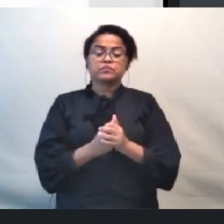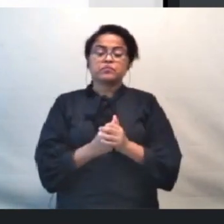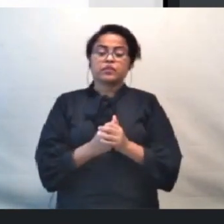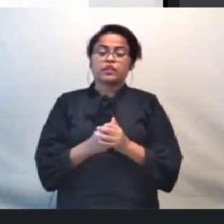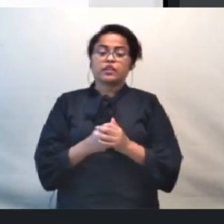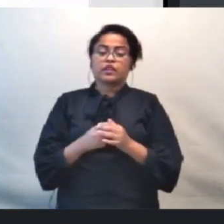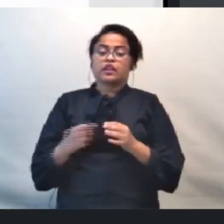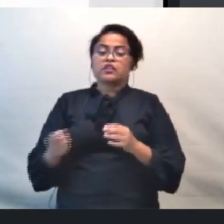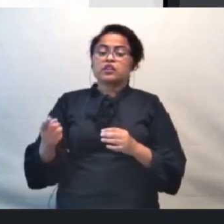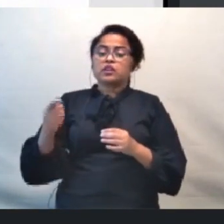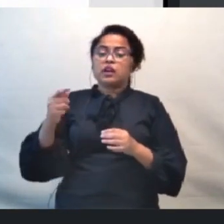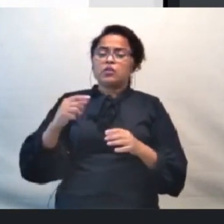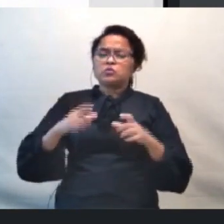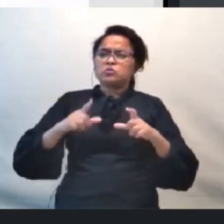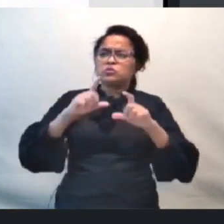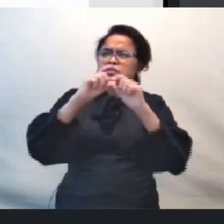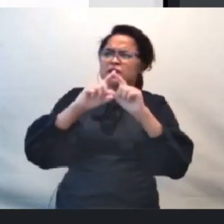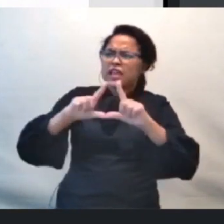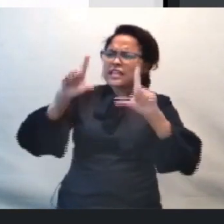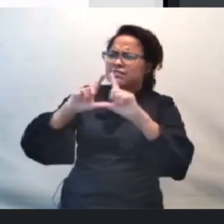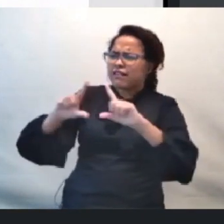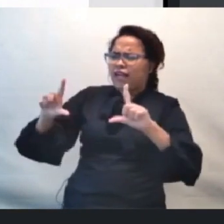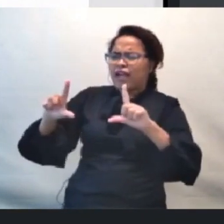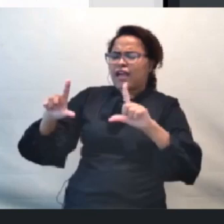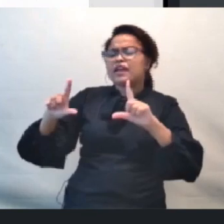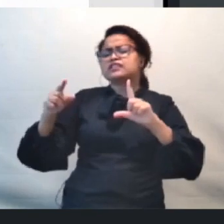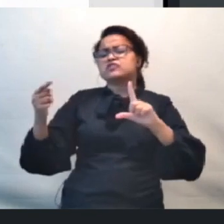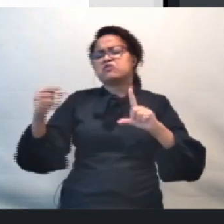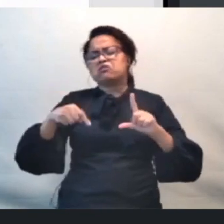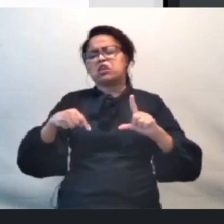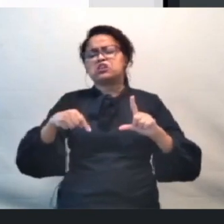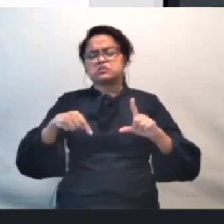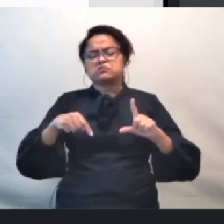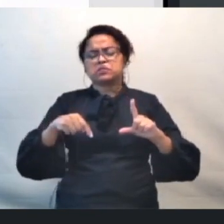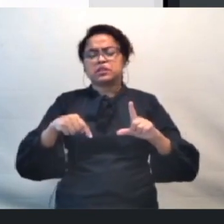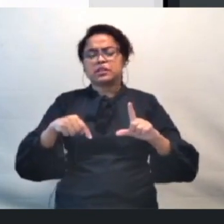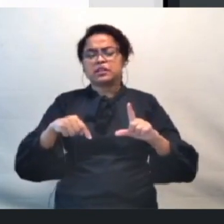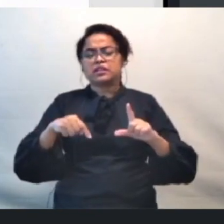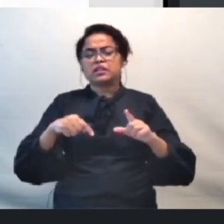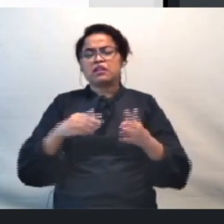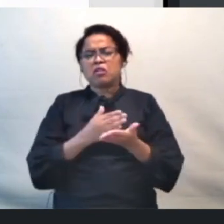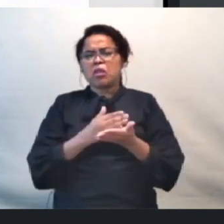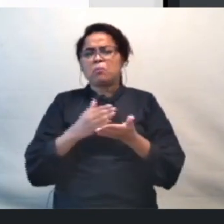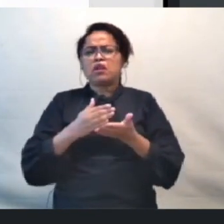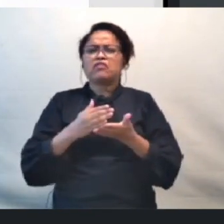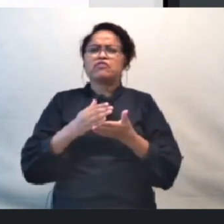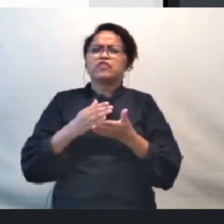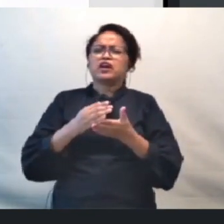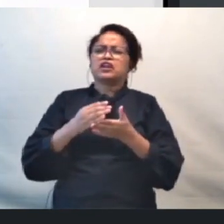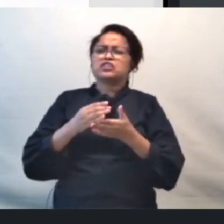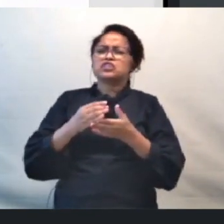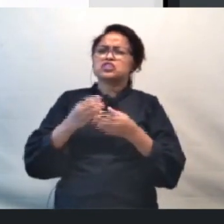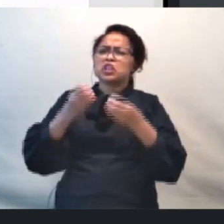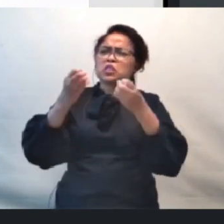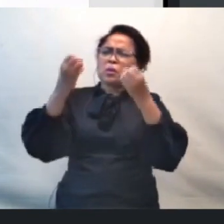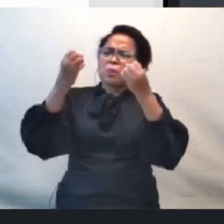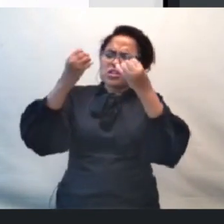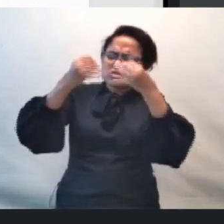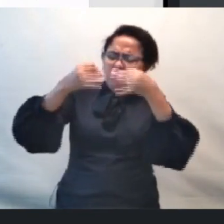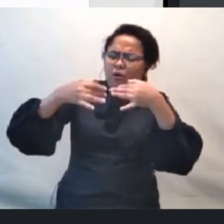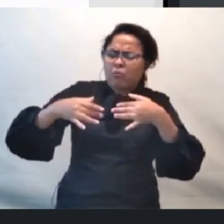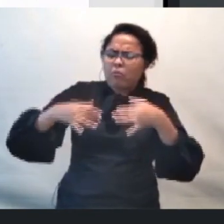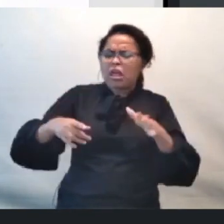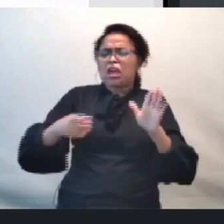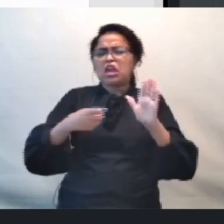trazidos para essa versão. A outra versão, daqui para frente, ela está muito mais completa, tem destaques,